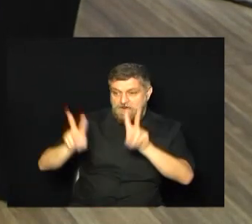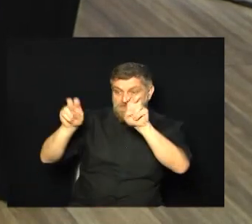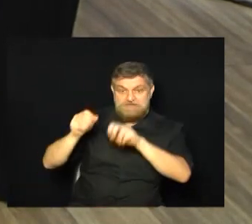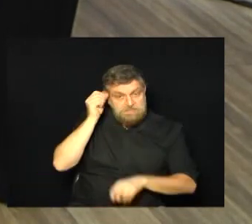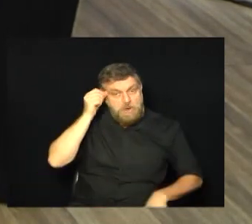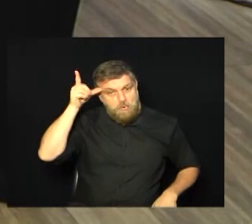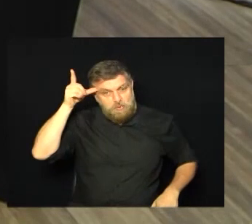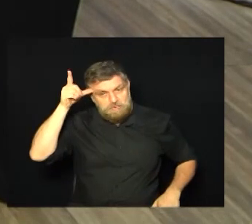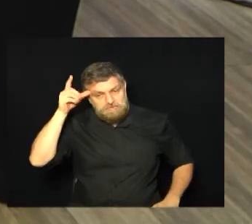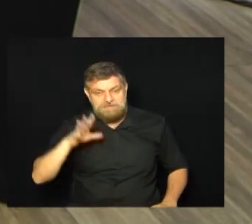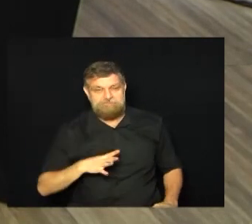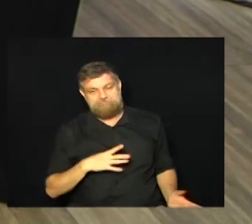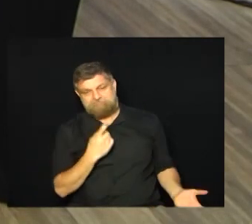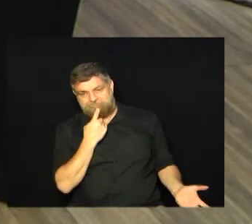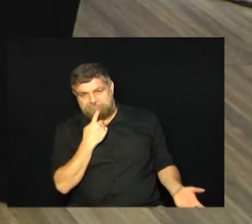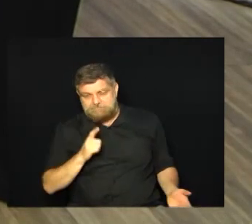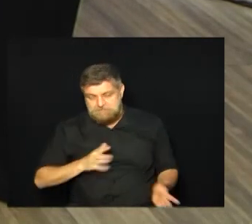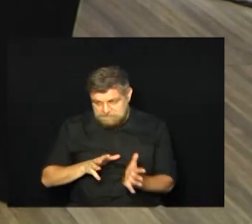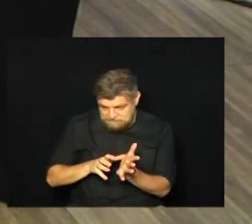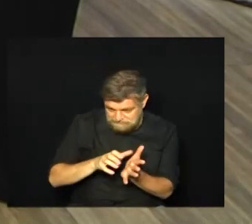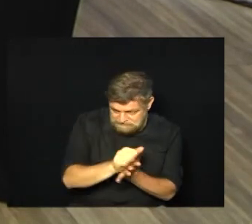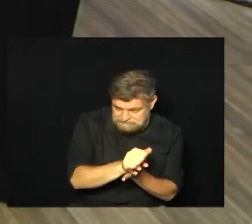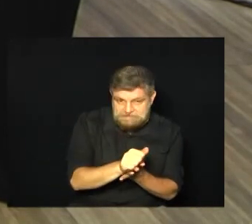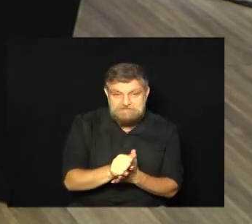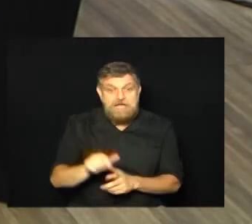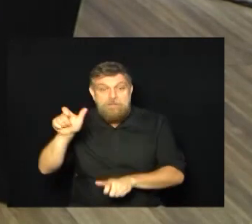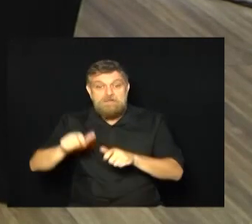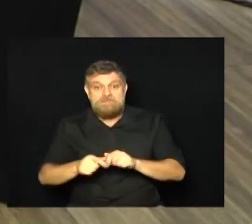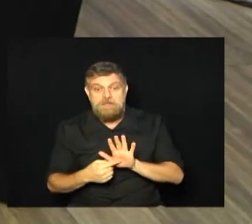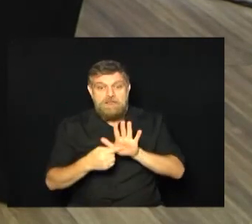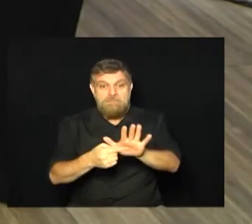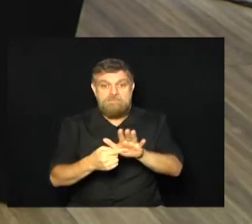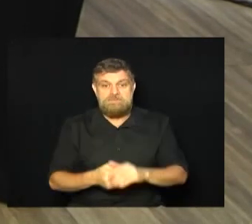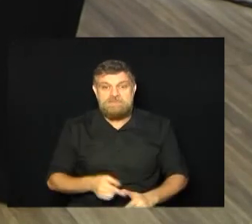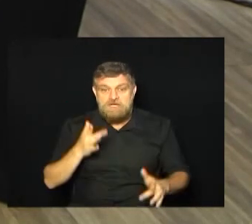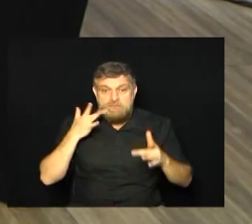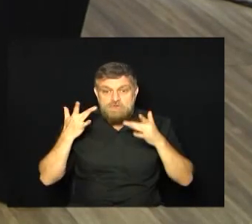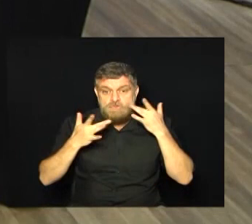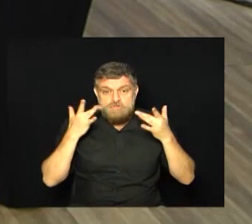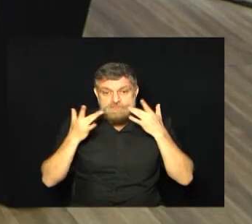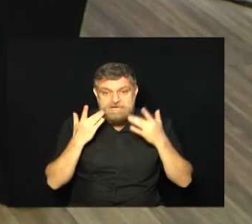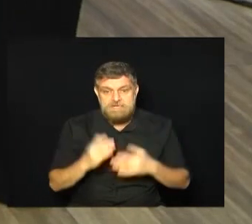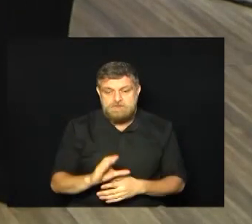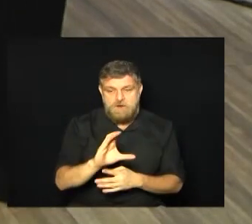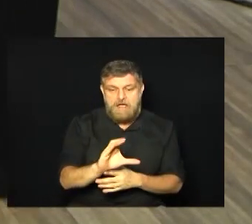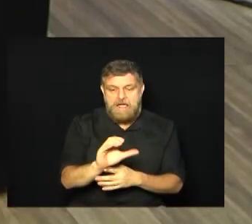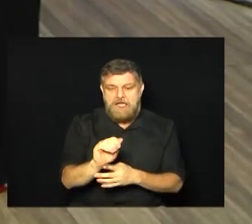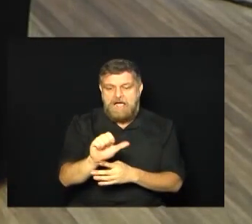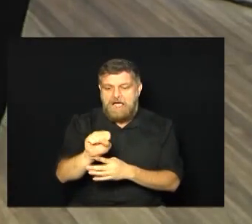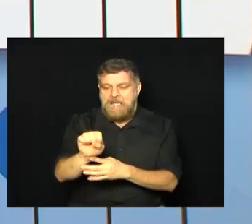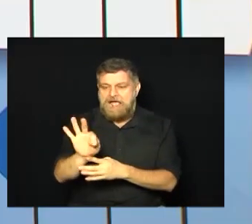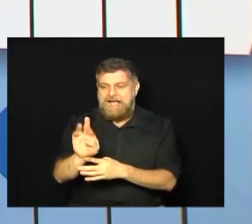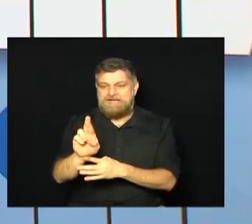da nossa cidade, porque tem inscrições abertas aí para apresentações no Castro Mendes. Isso, porque o Castro Mendes tem